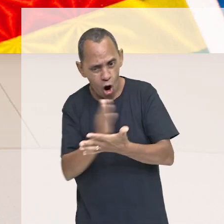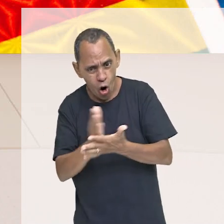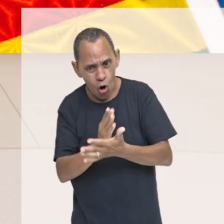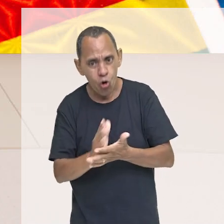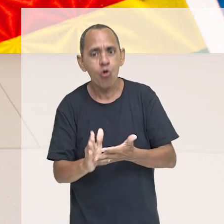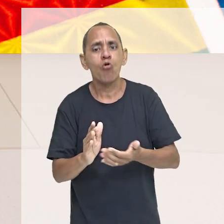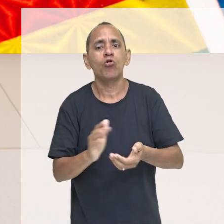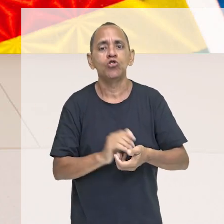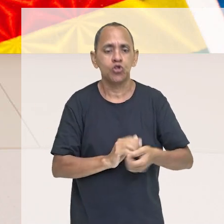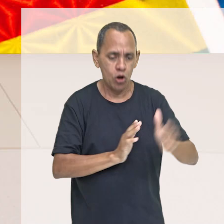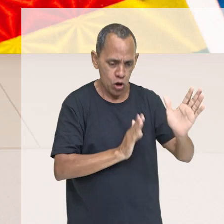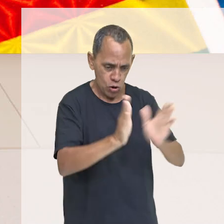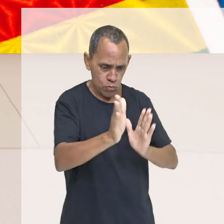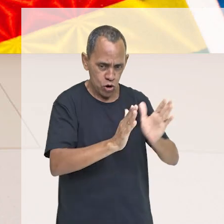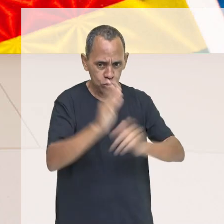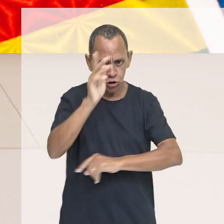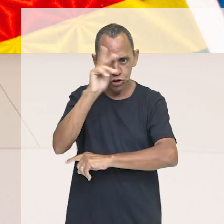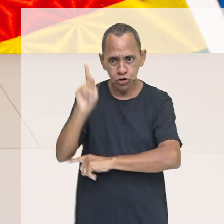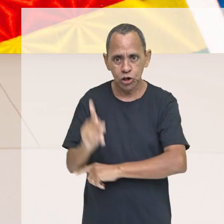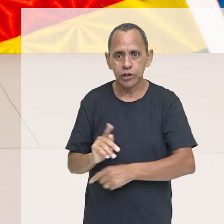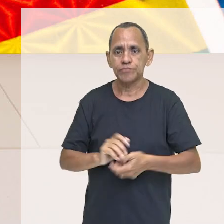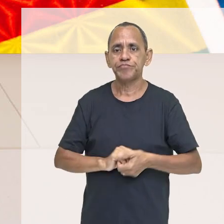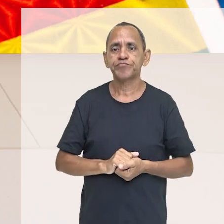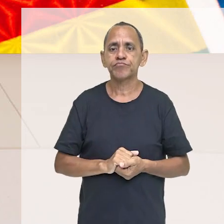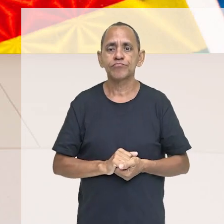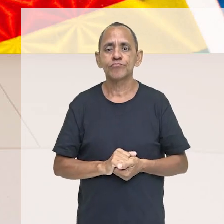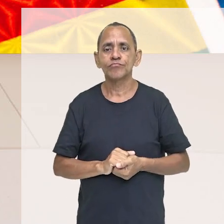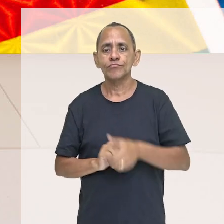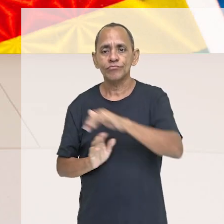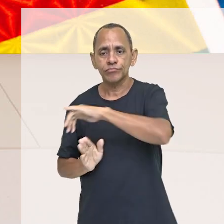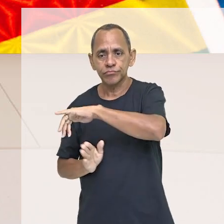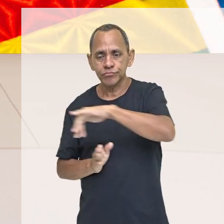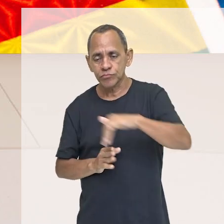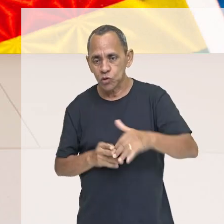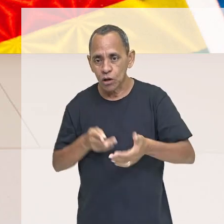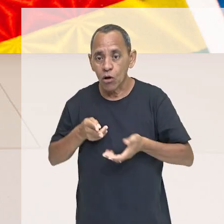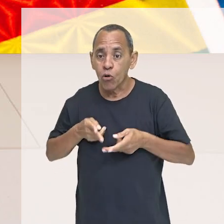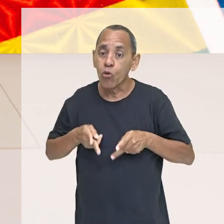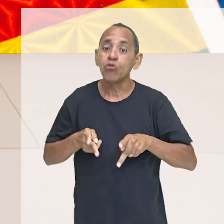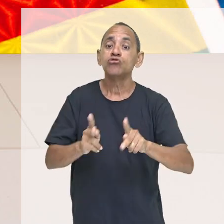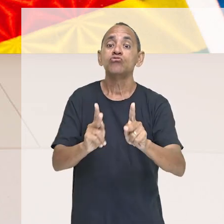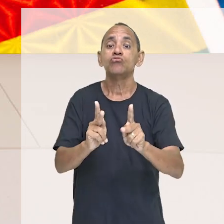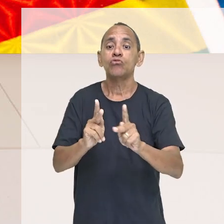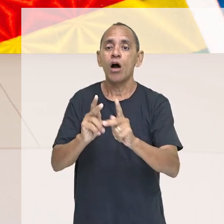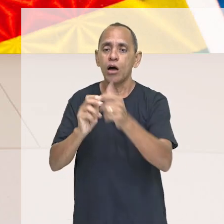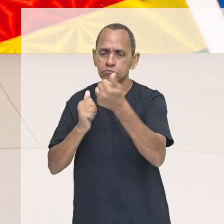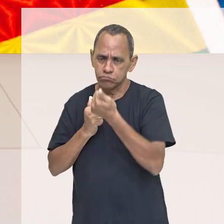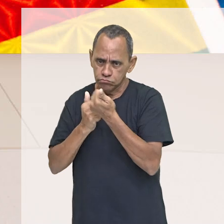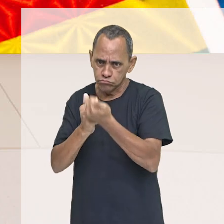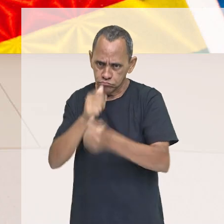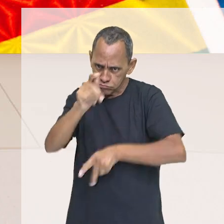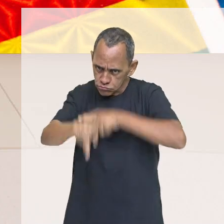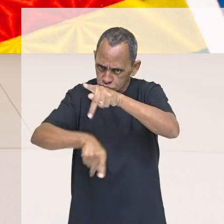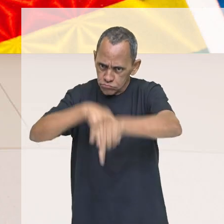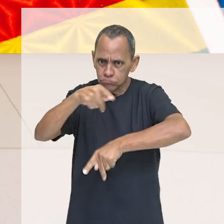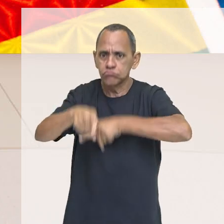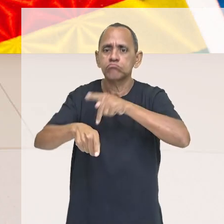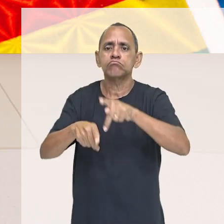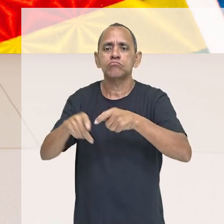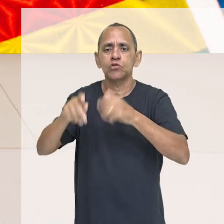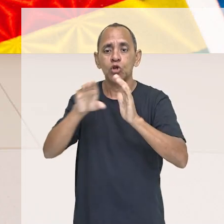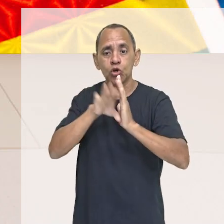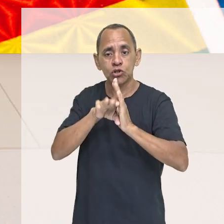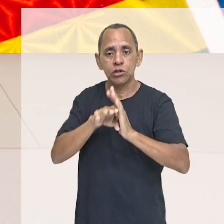históricos. Vamos continuar aí com o populismo e o conceito. Outros autores